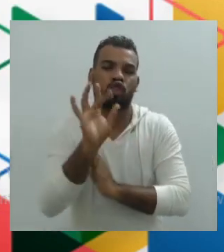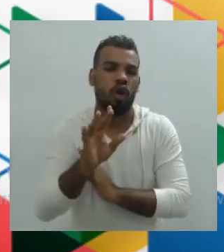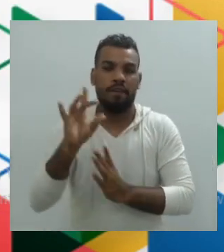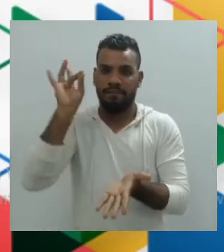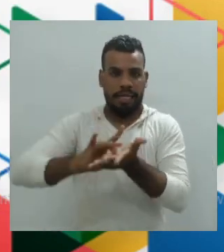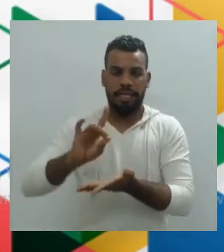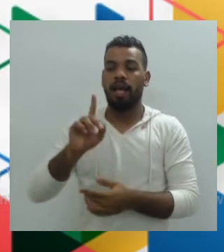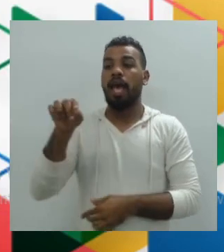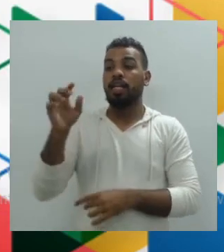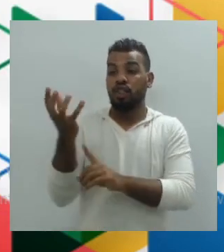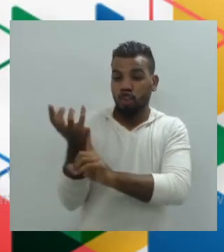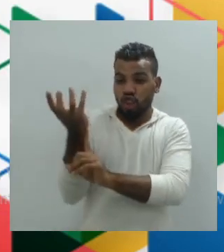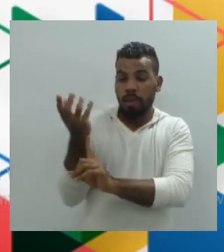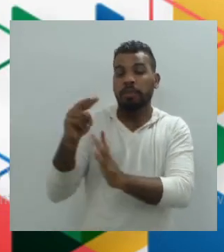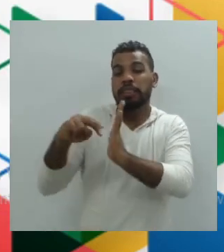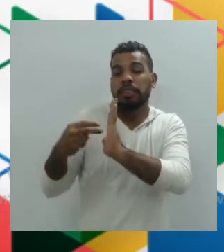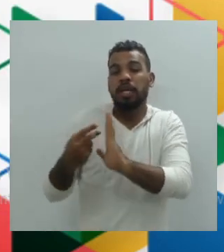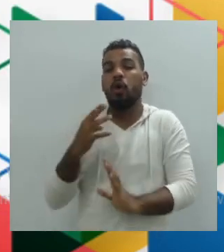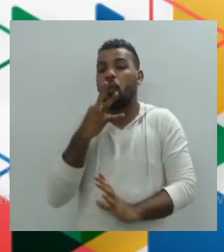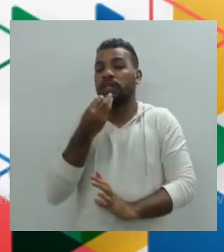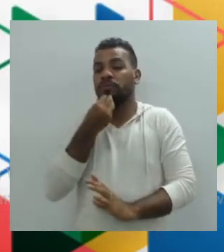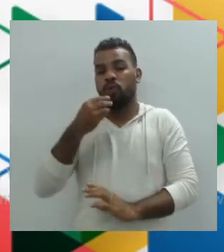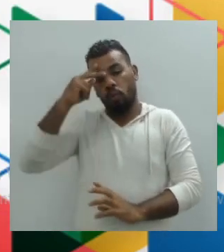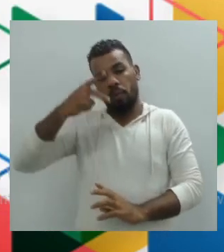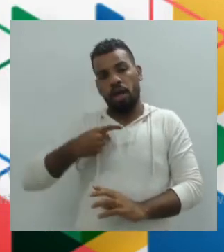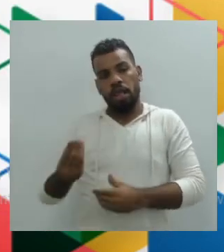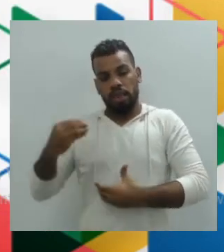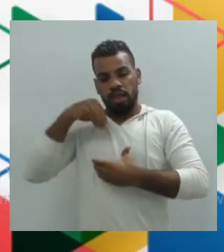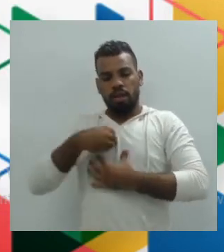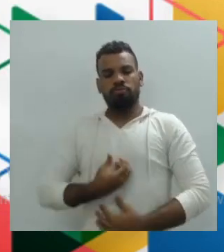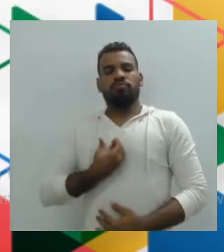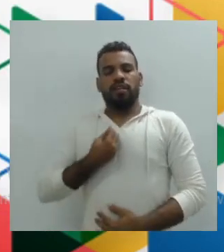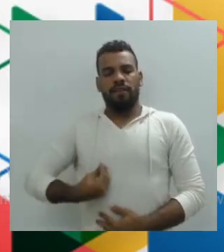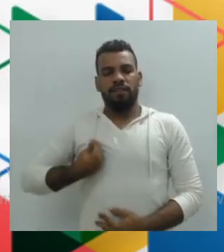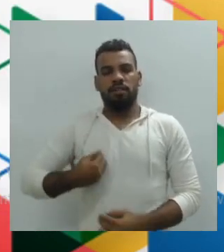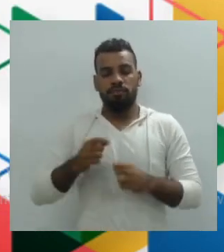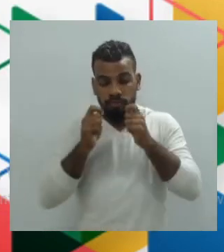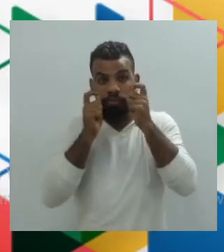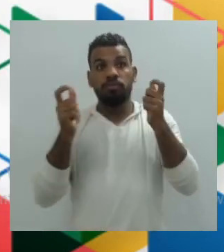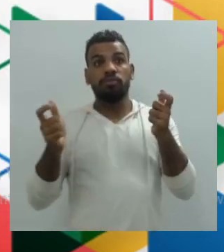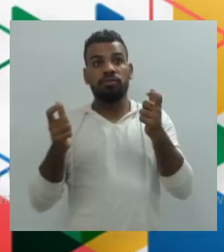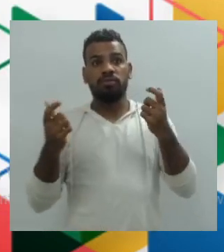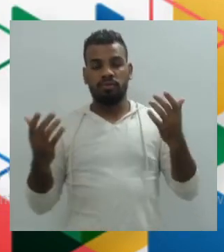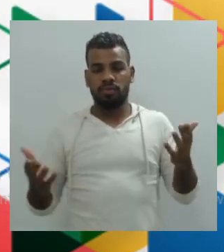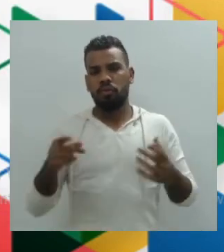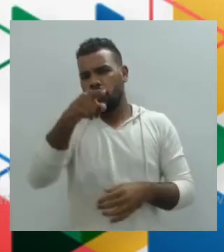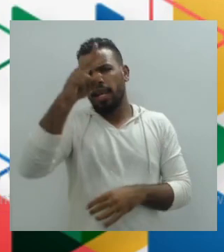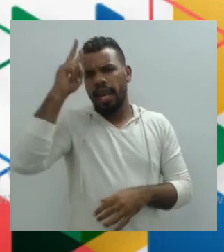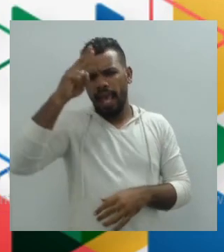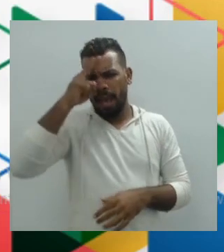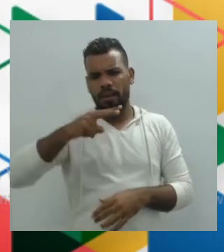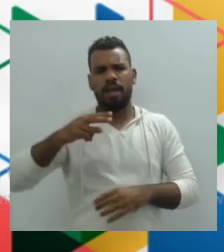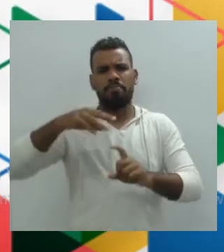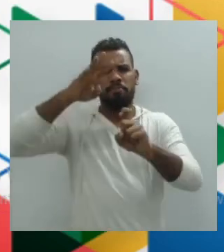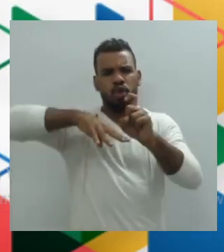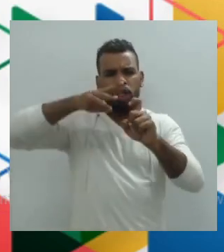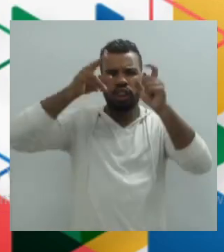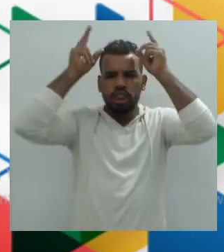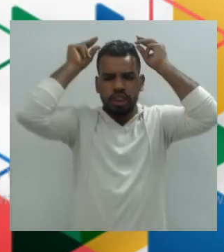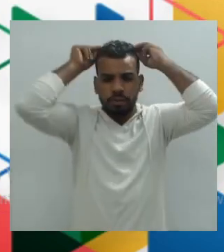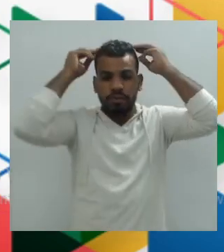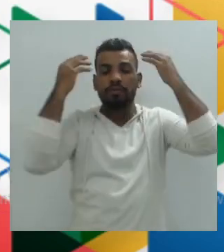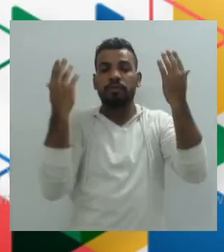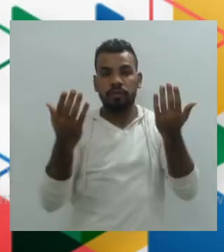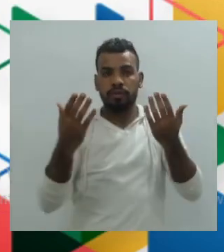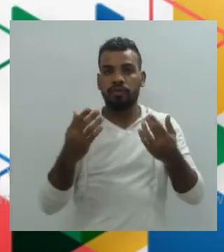dá vida à figura humana. E se você lembra das aulas de filosofia sobre mitologia grega, você lembra que por